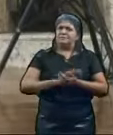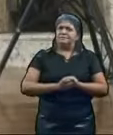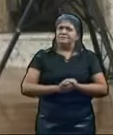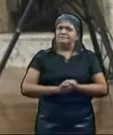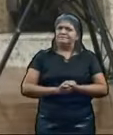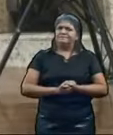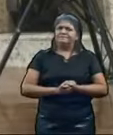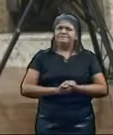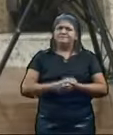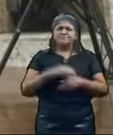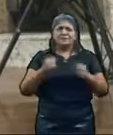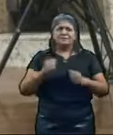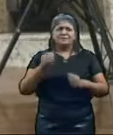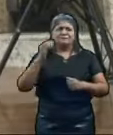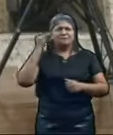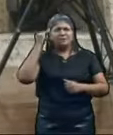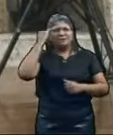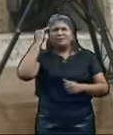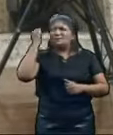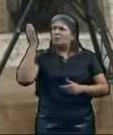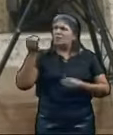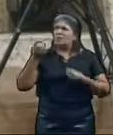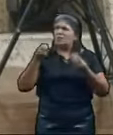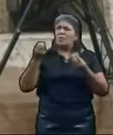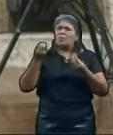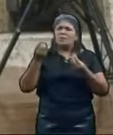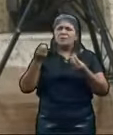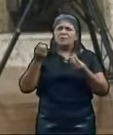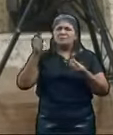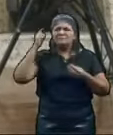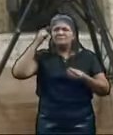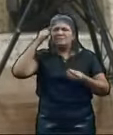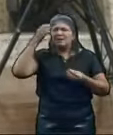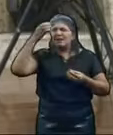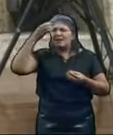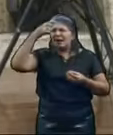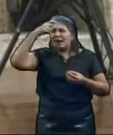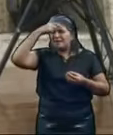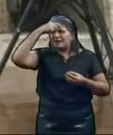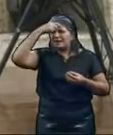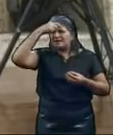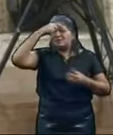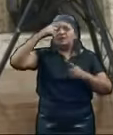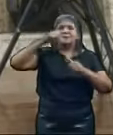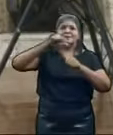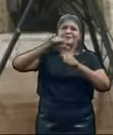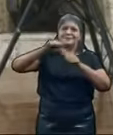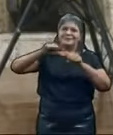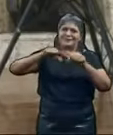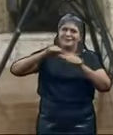e é no campo del Lógico é uma saco é muito grande quanto à fé cristã